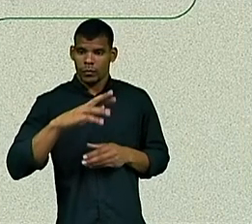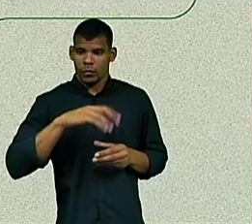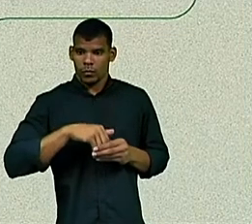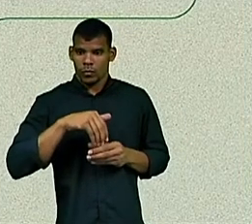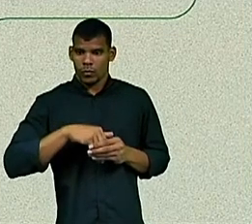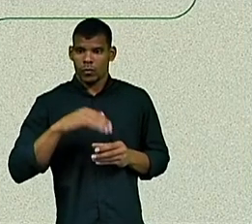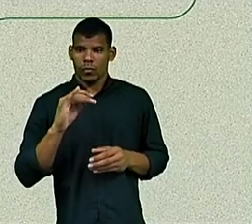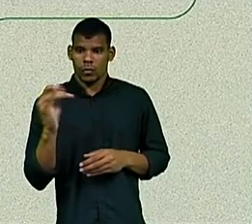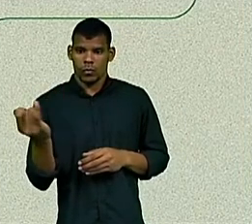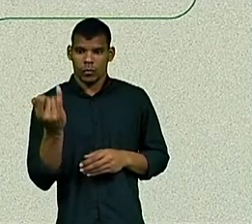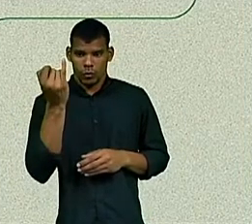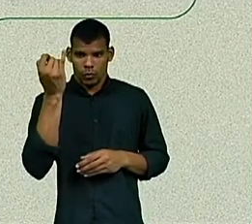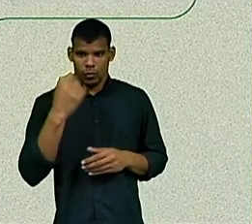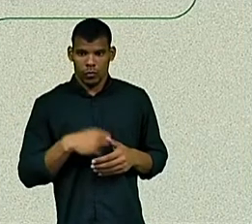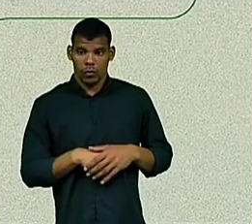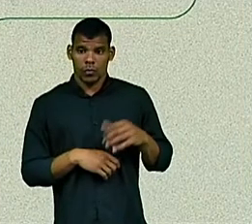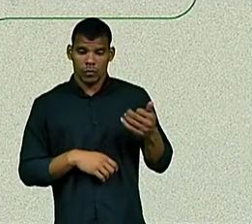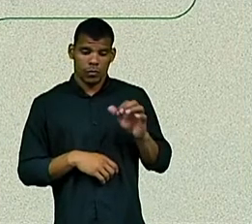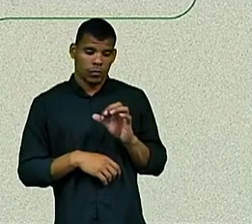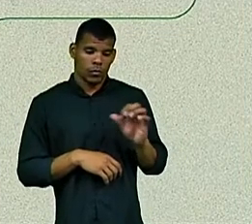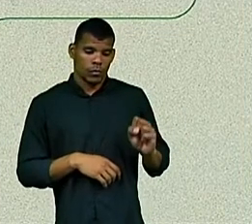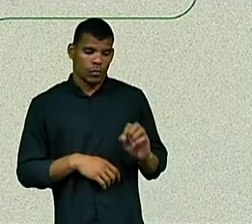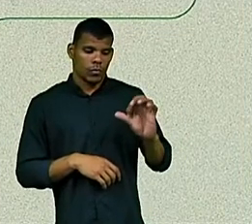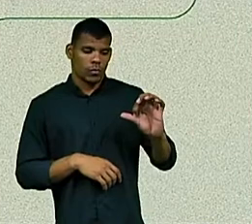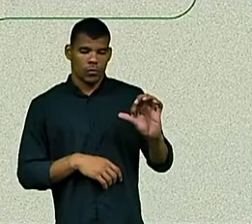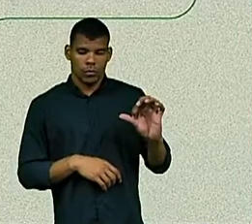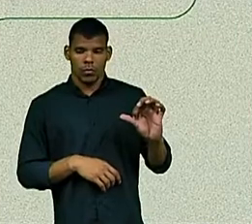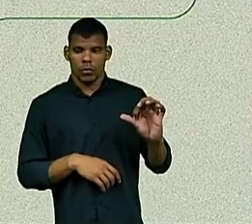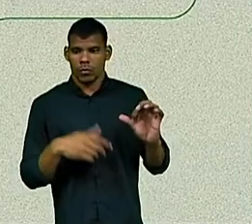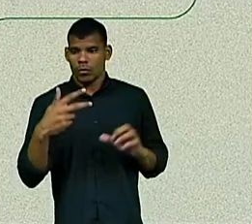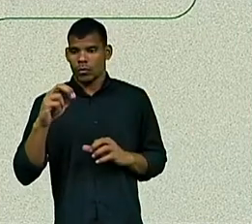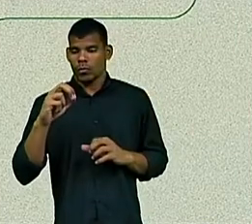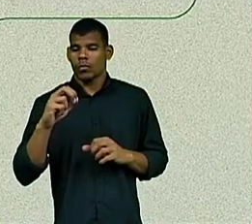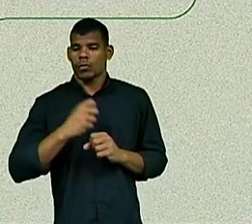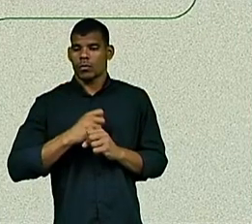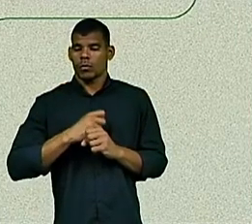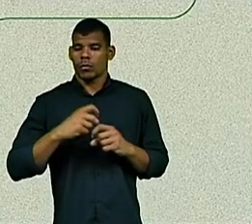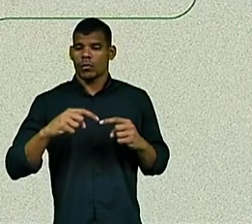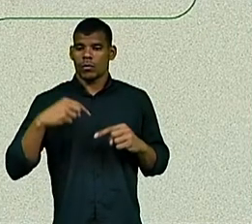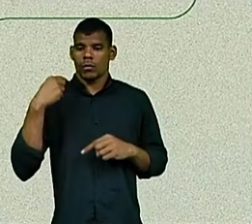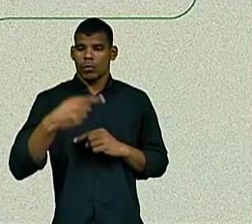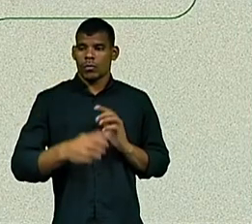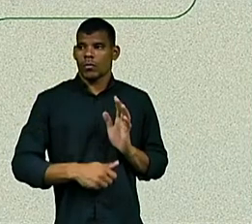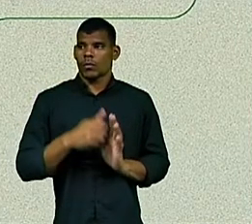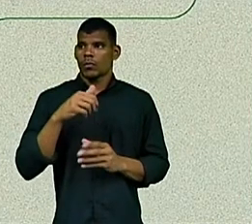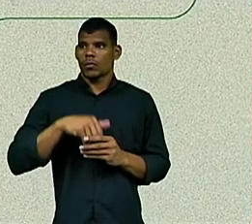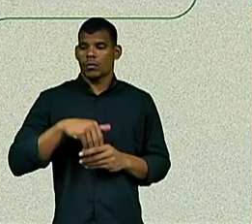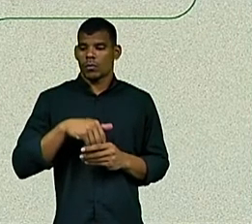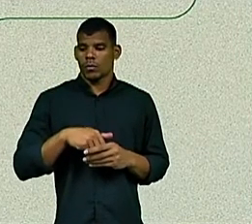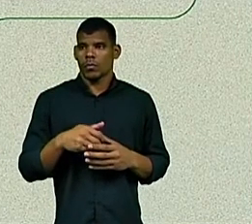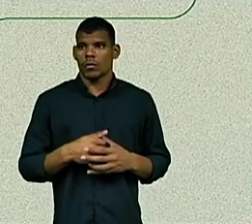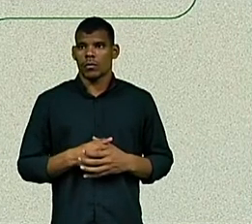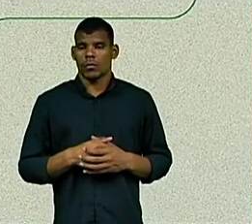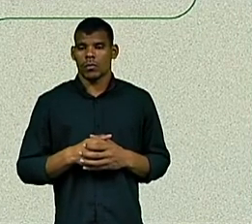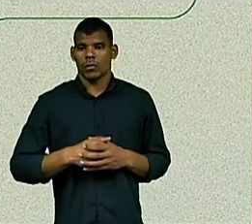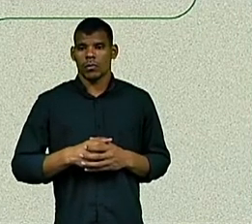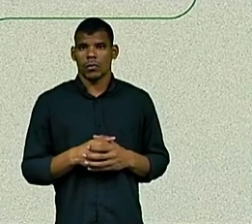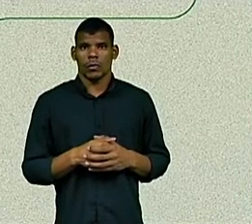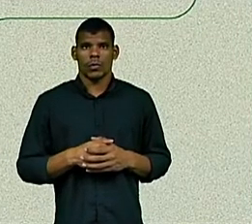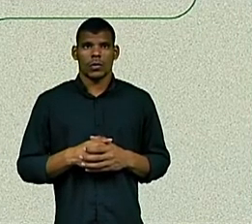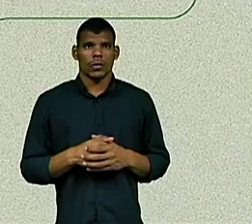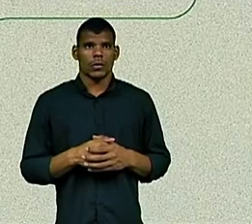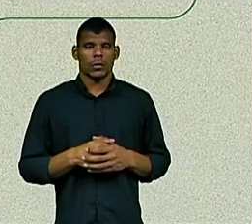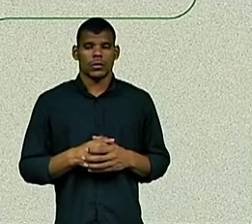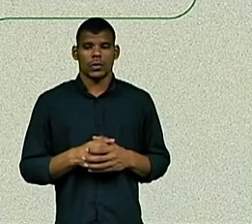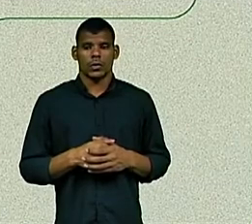importante depois de quase 30 anos a primeira eleição né e tal e aí a gente vai ter um segundo turno